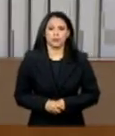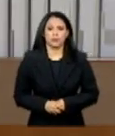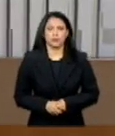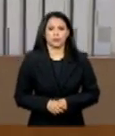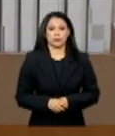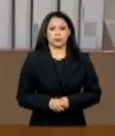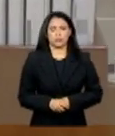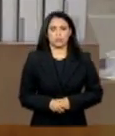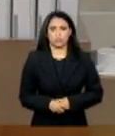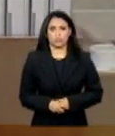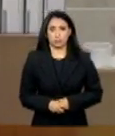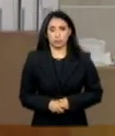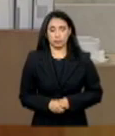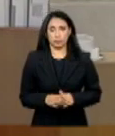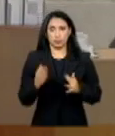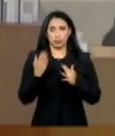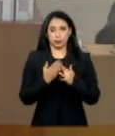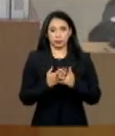sessão